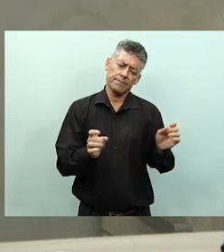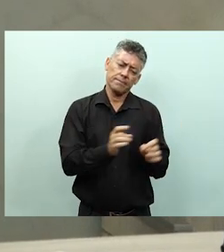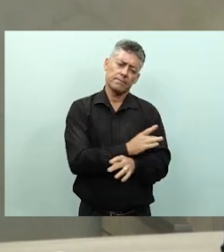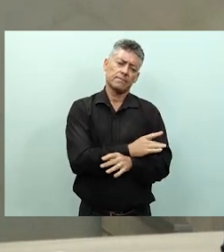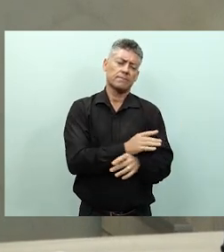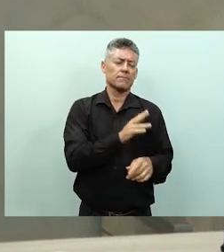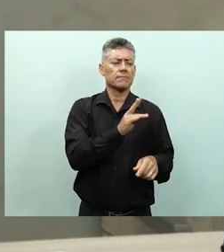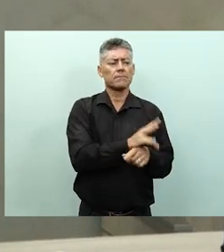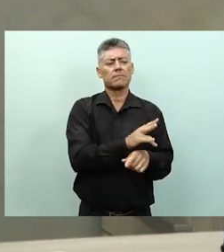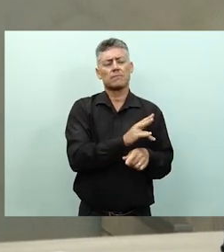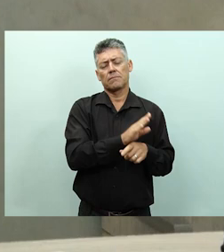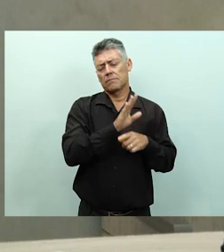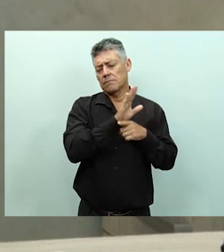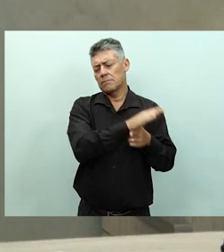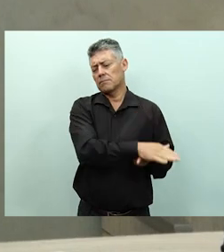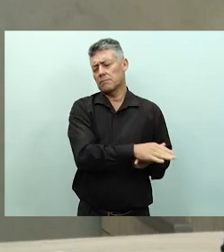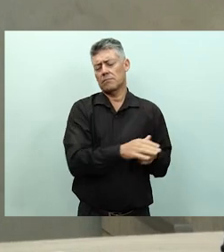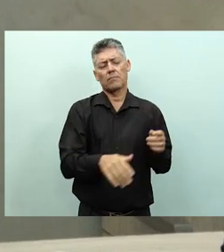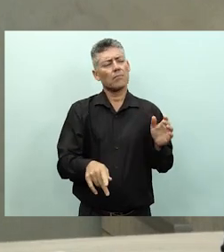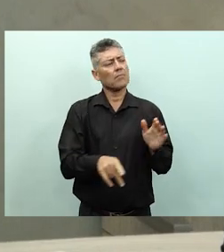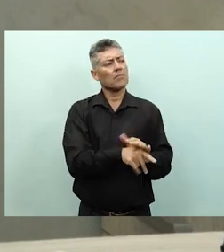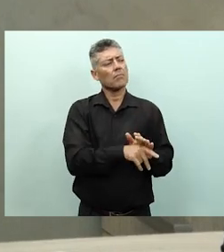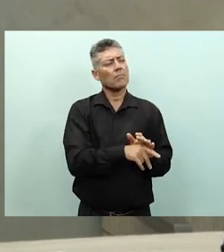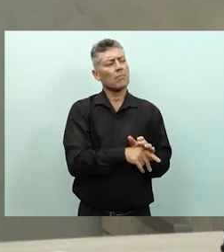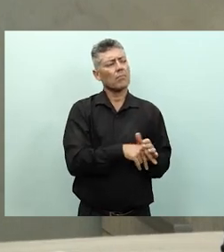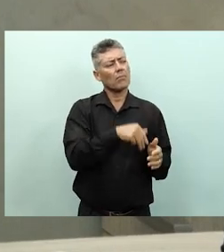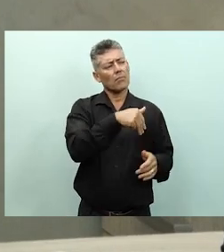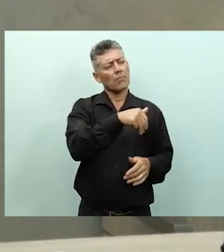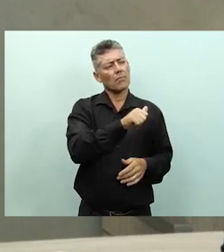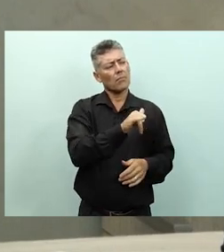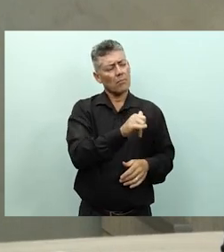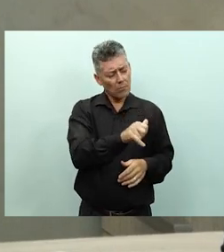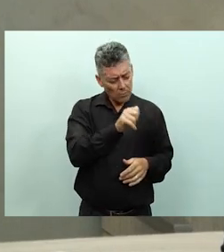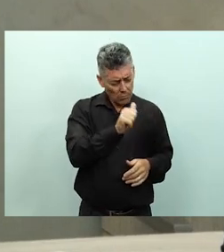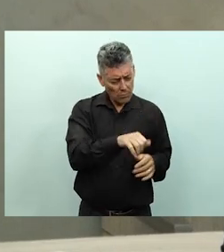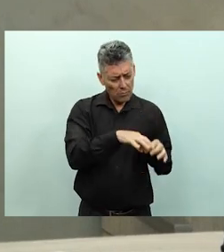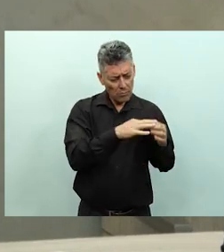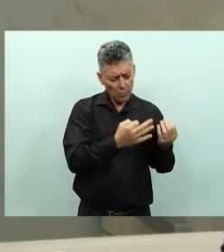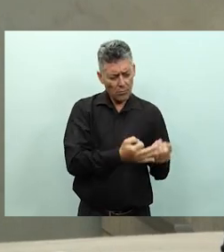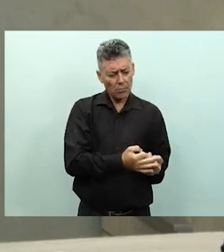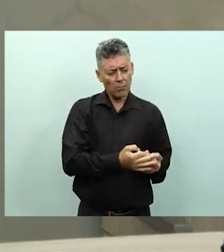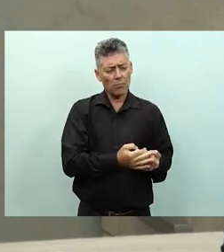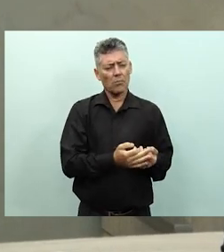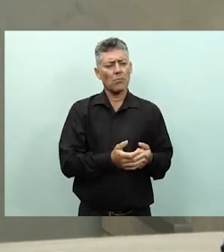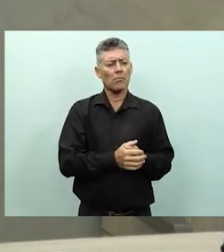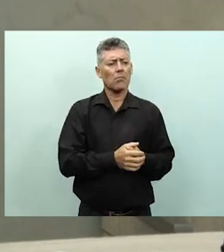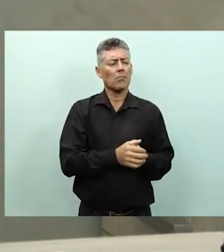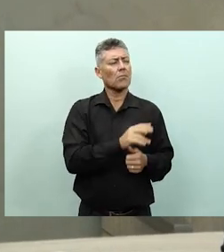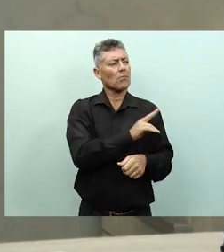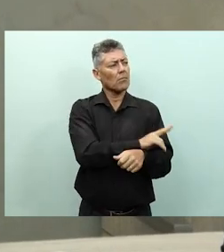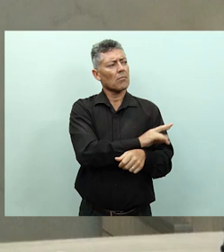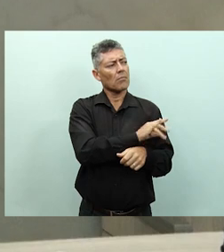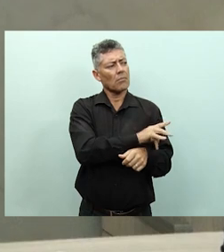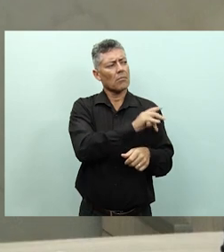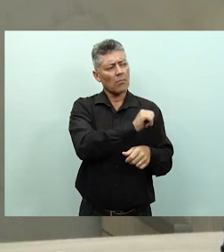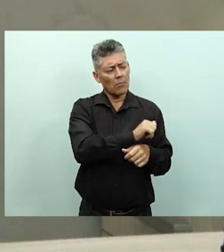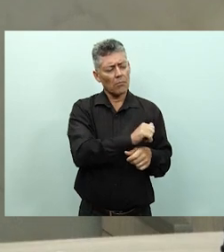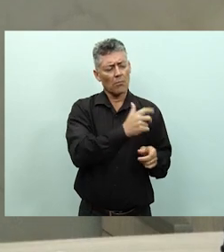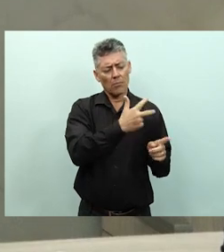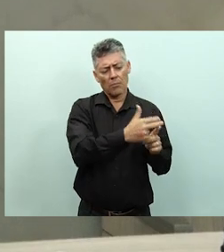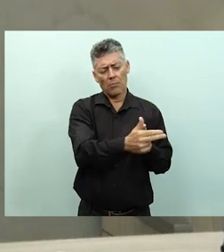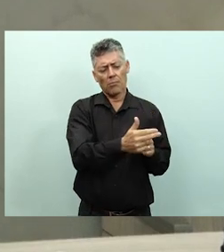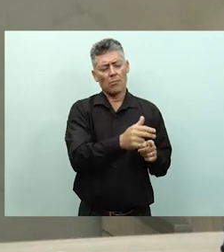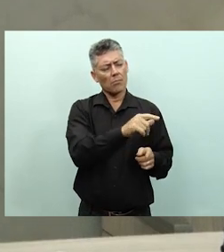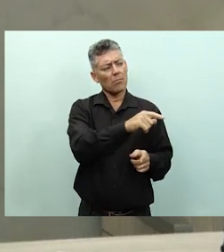vindo apoiá-la. Depois, no próprio segundo turno, os Maia apoiaram, a família Maia apoiou Vilma, e ela vence as